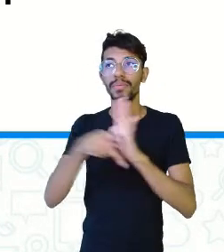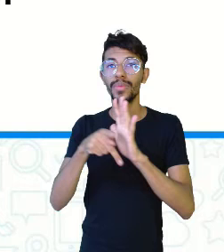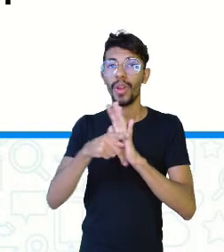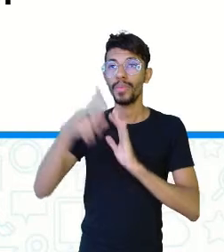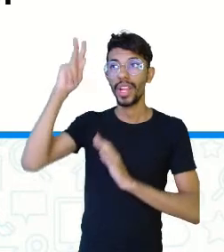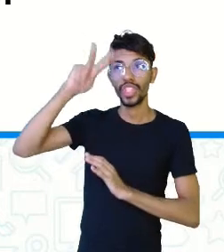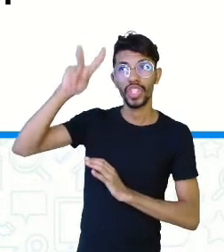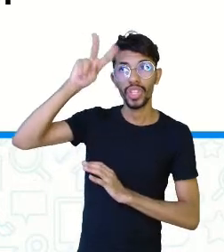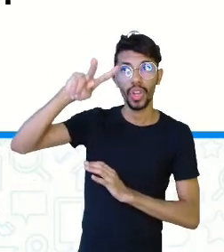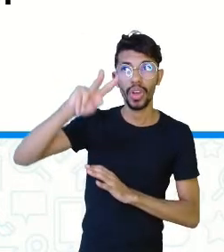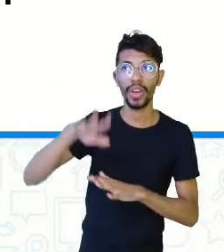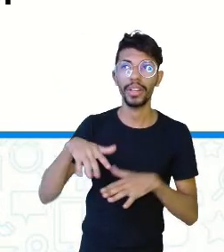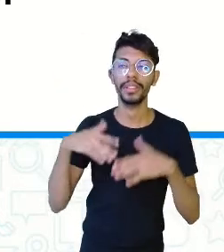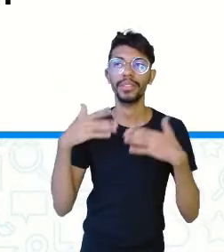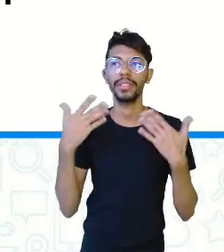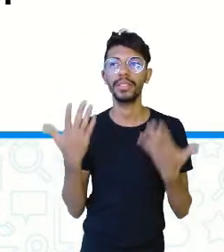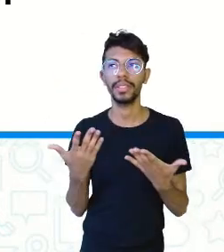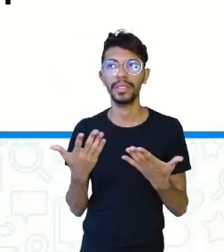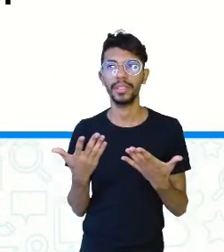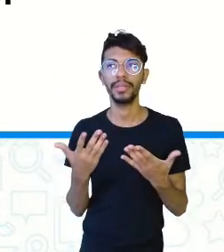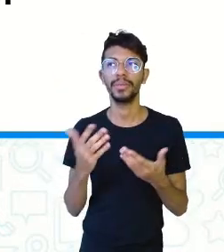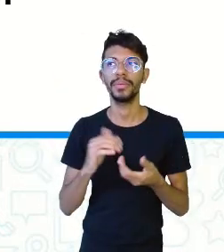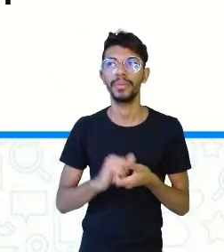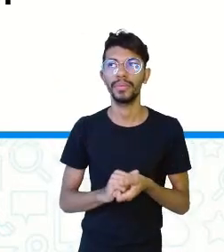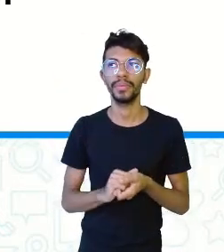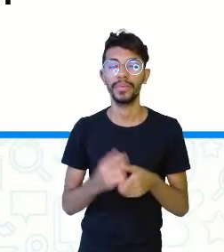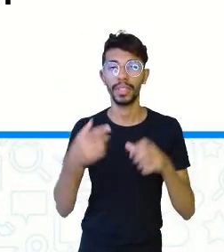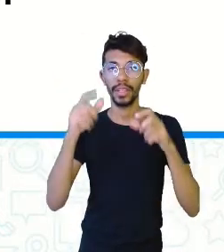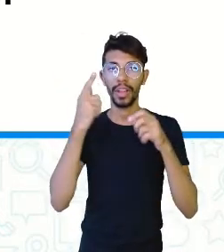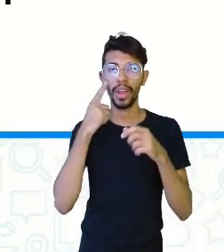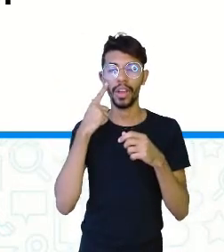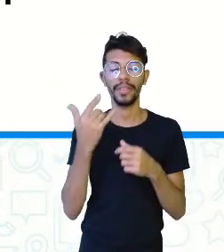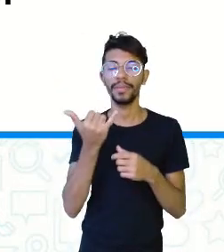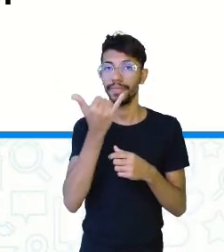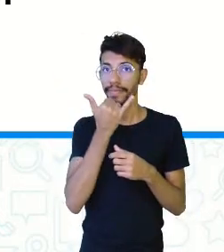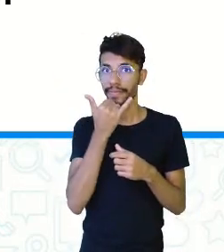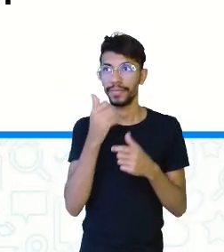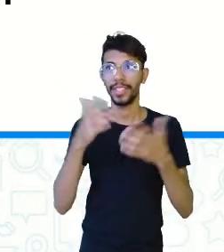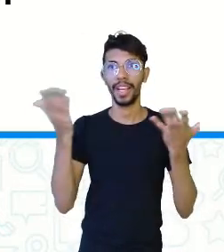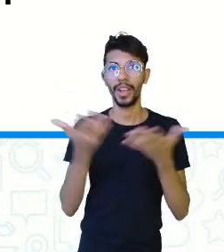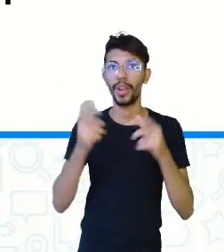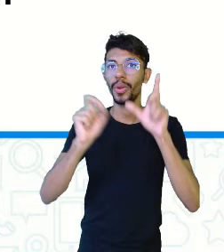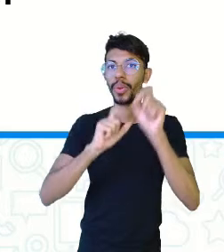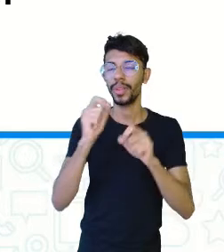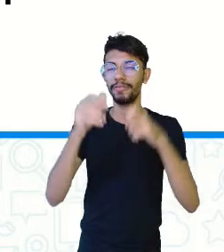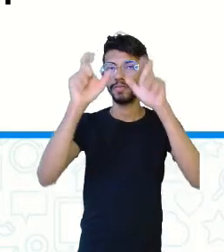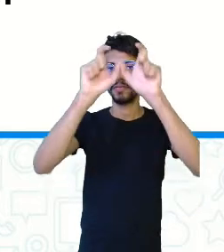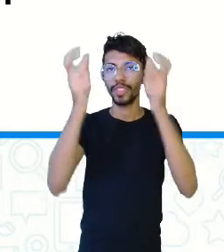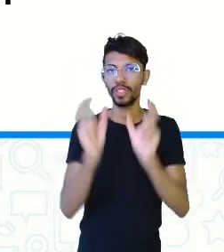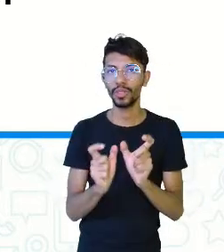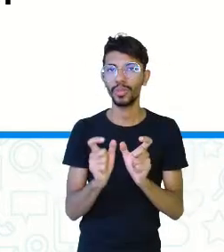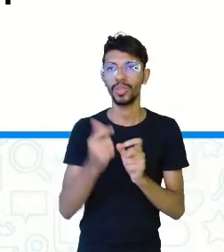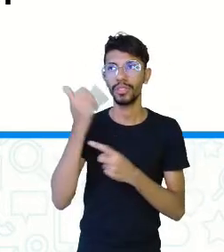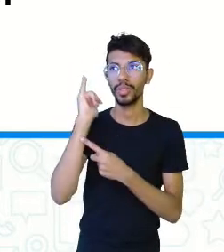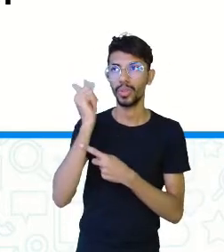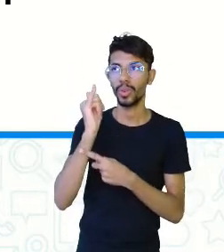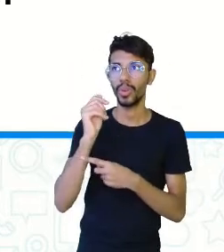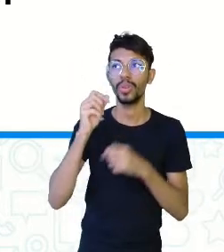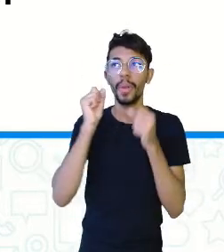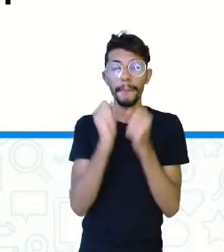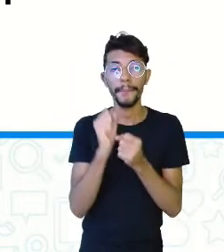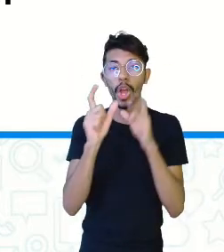pode ser... vamos ver agora a estrutura de um conto, tá? Me perdoem. A estrutura do conto, ela é fechada